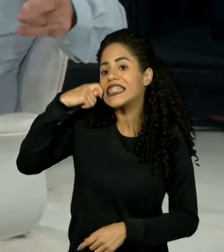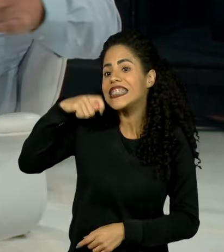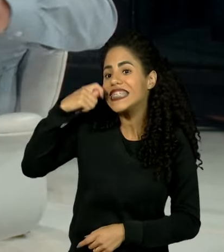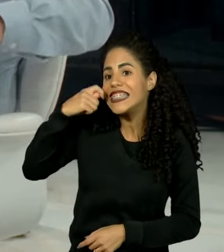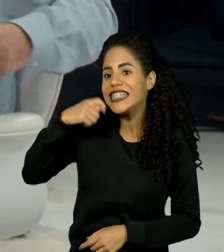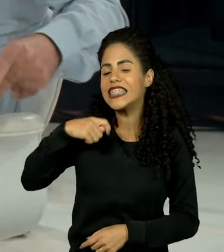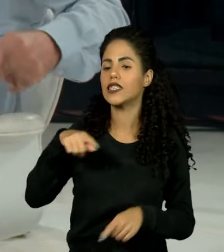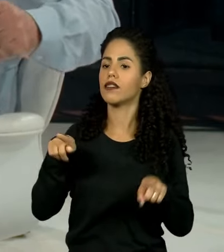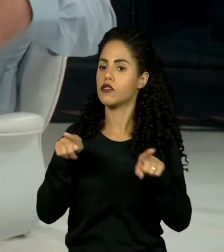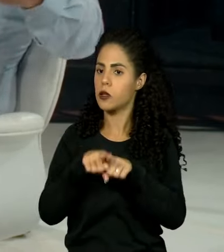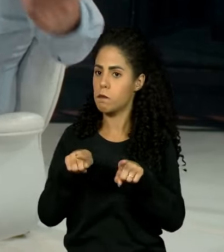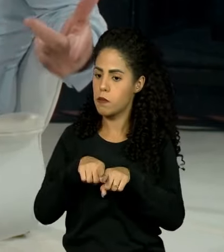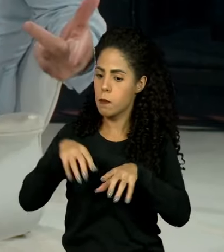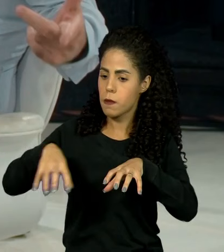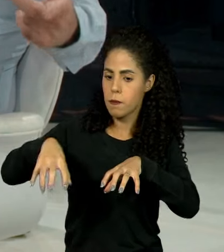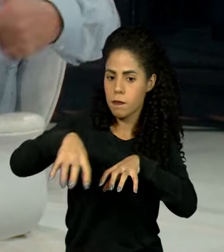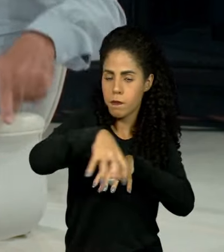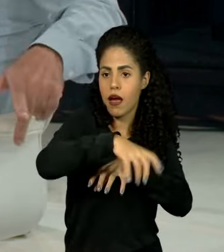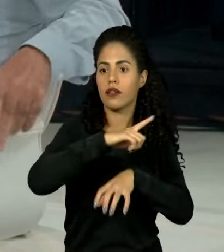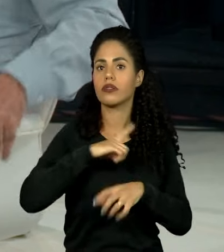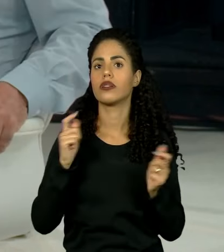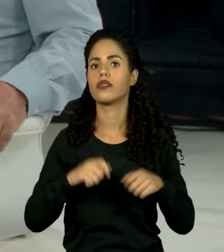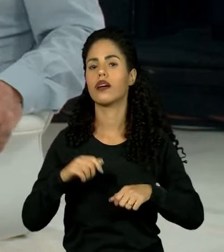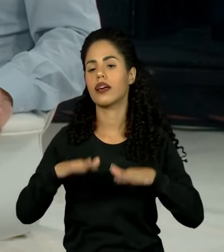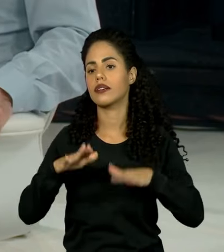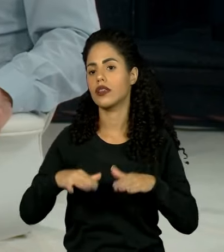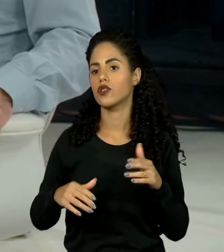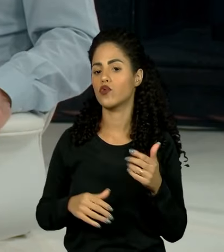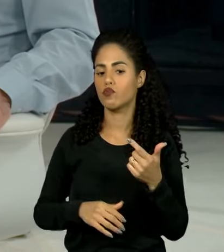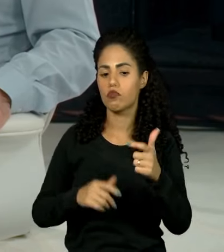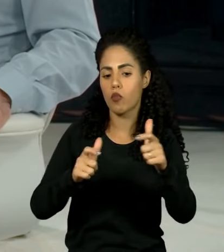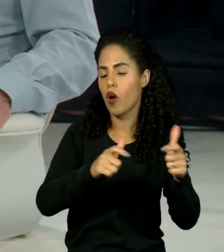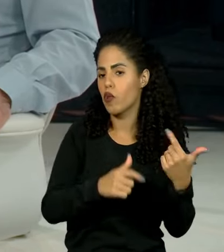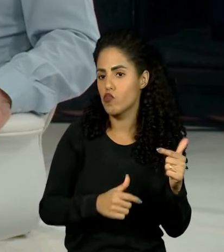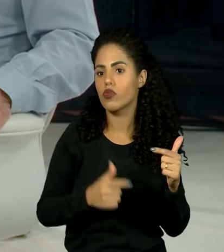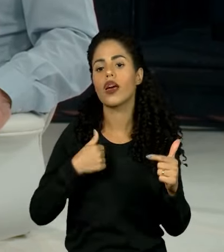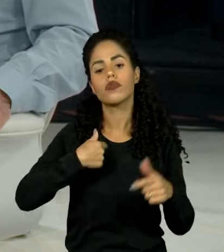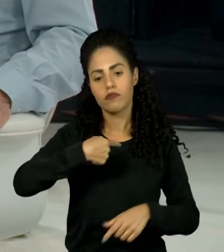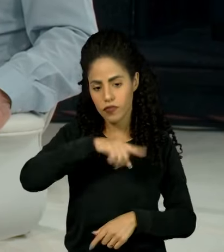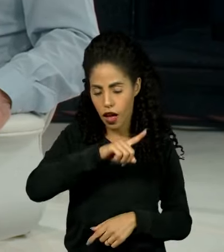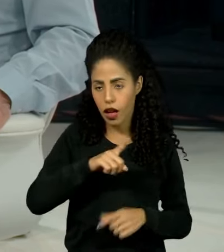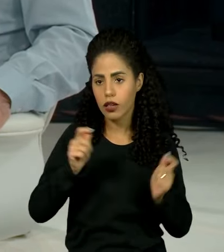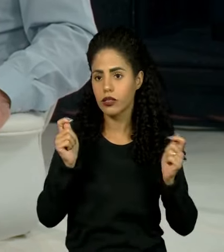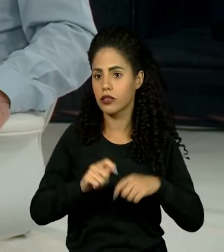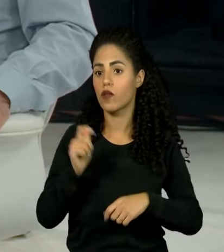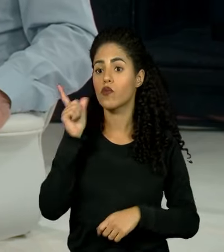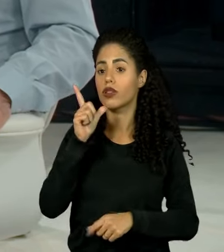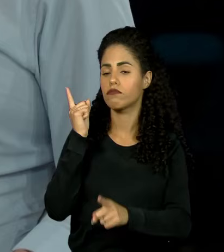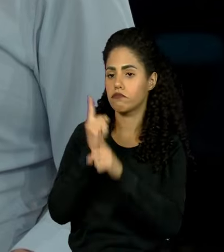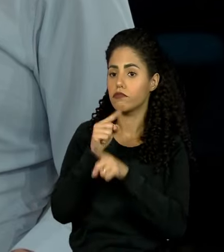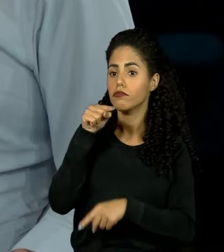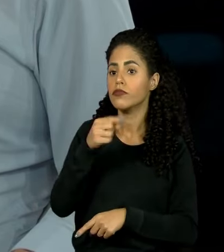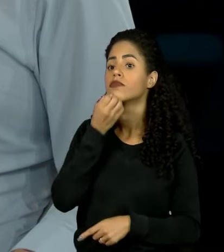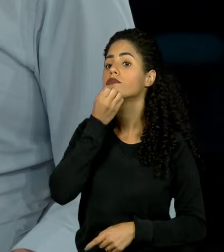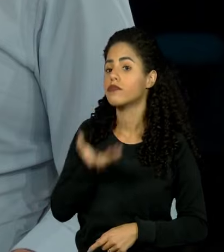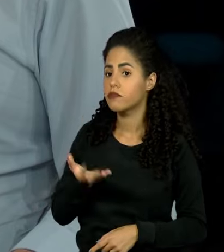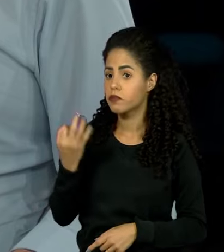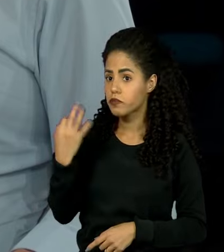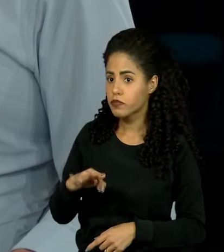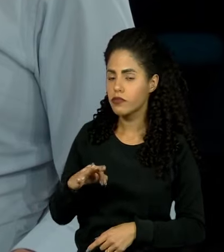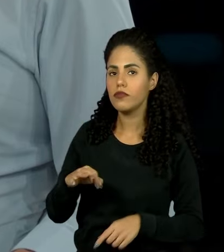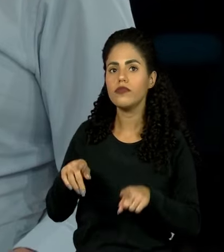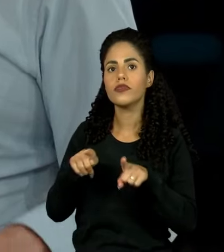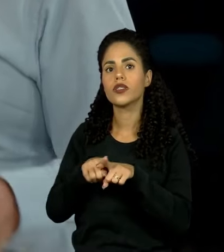que circulam o estado aonde nós não temos na nossa a nossa unidade fixa E isso tem sido eh eh eh